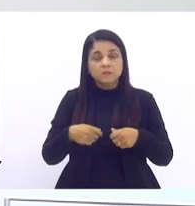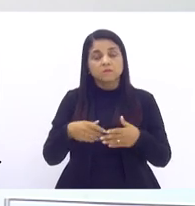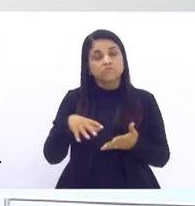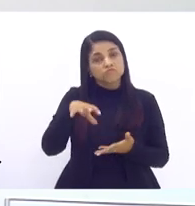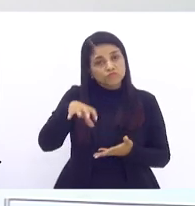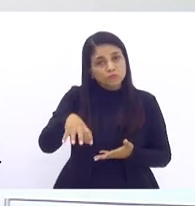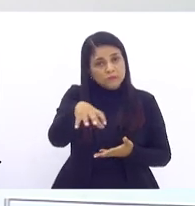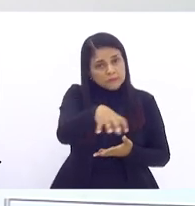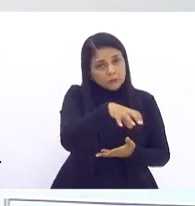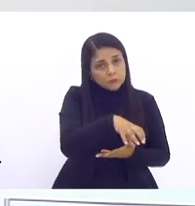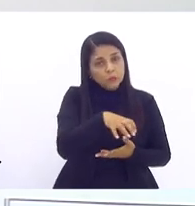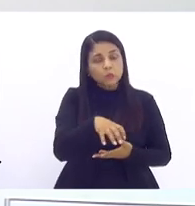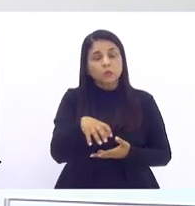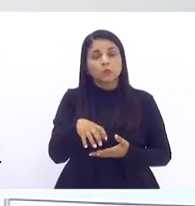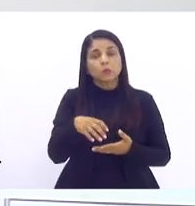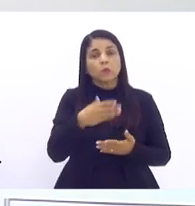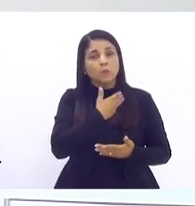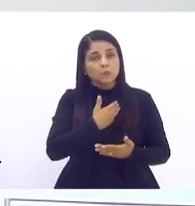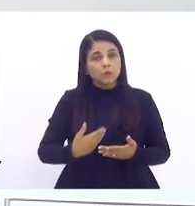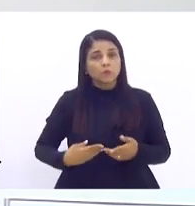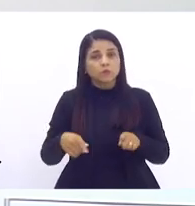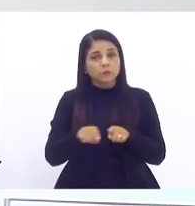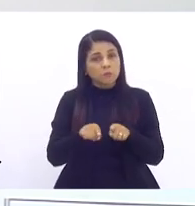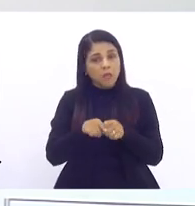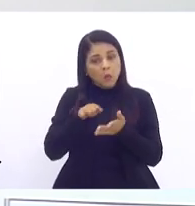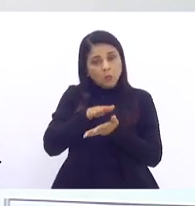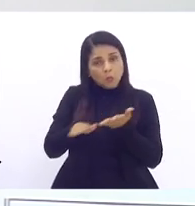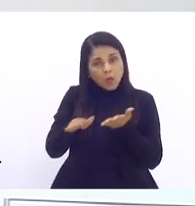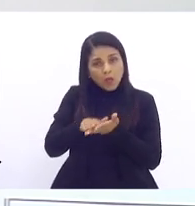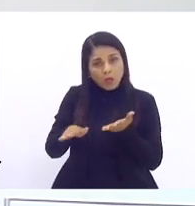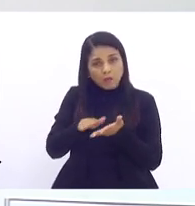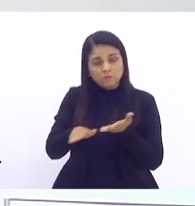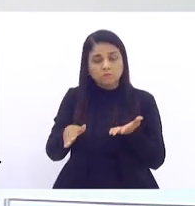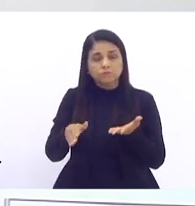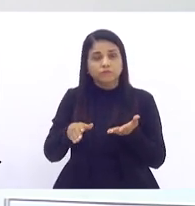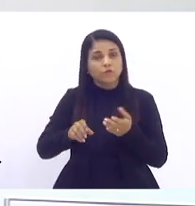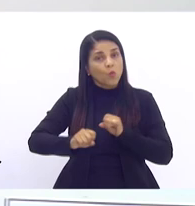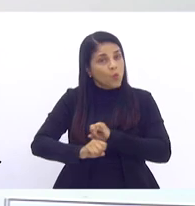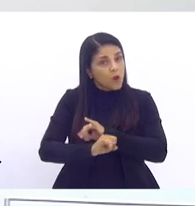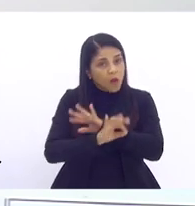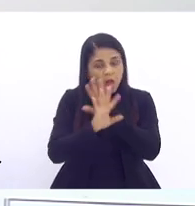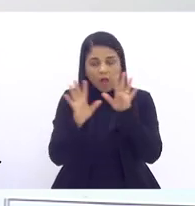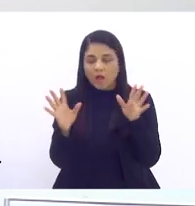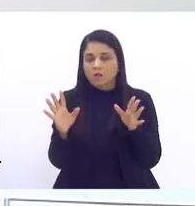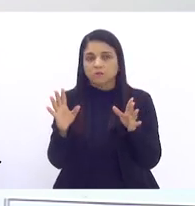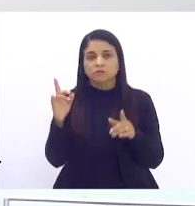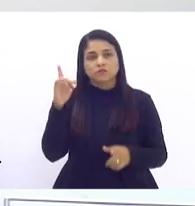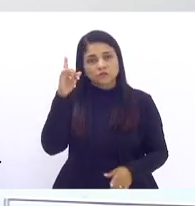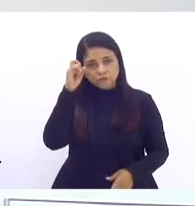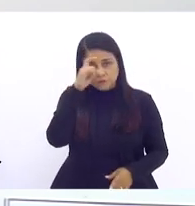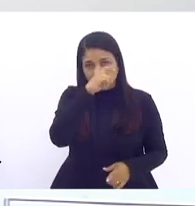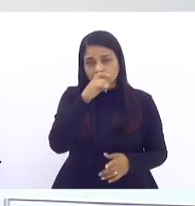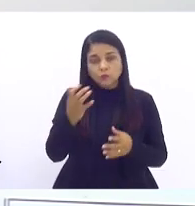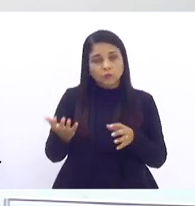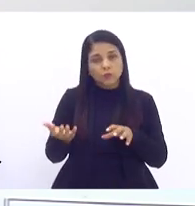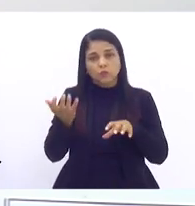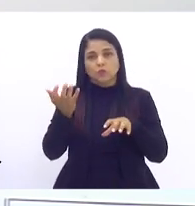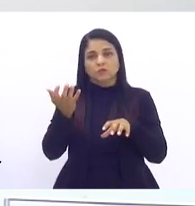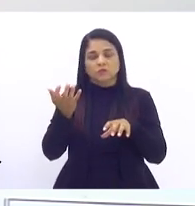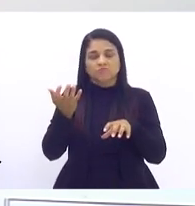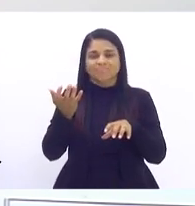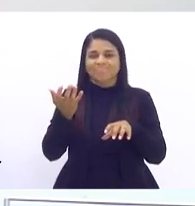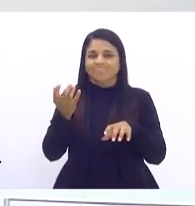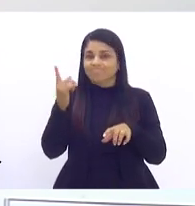público com relação ao gasto público eu já disse muito claramente aqui que dificilmente o Congresso Nacional vai